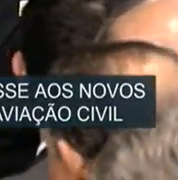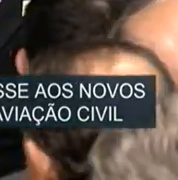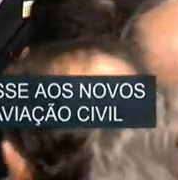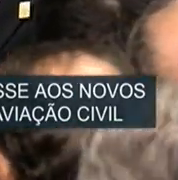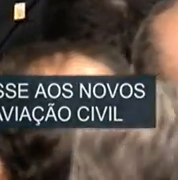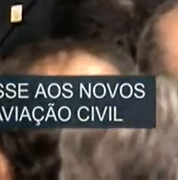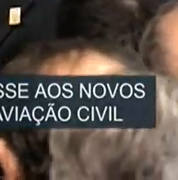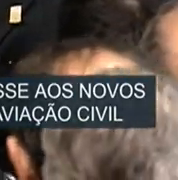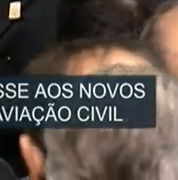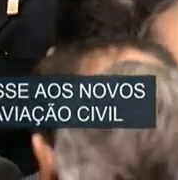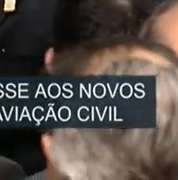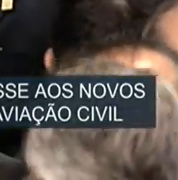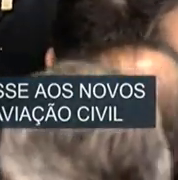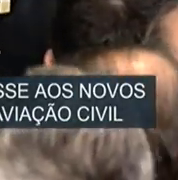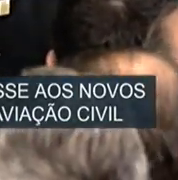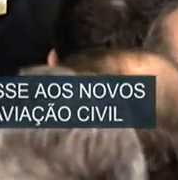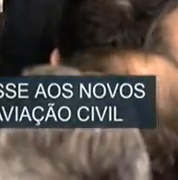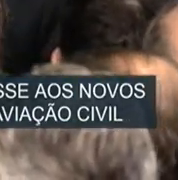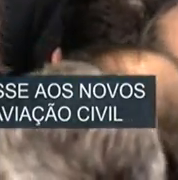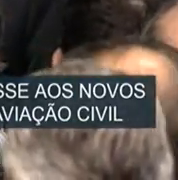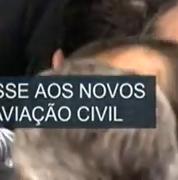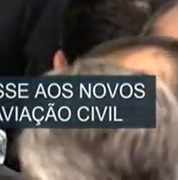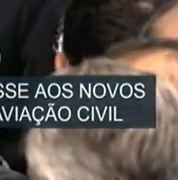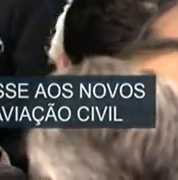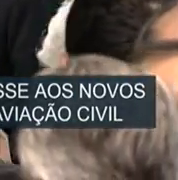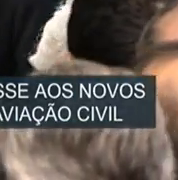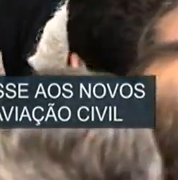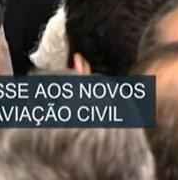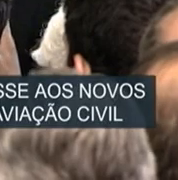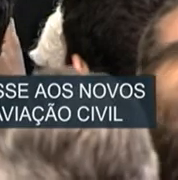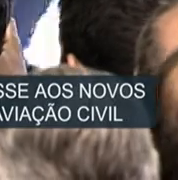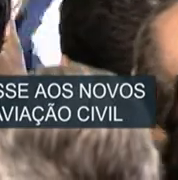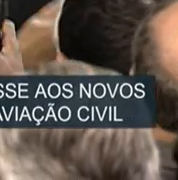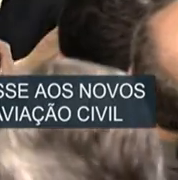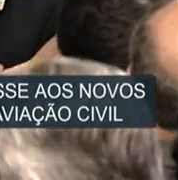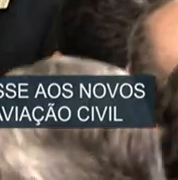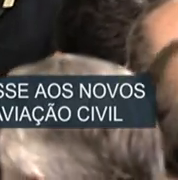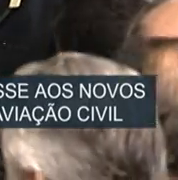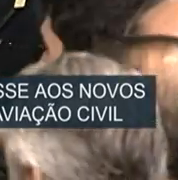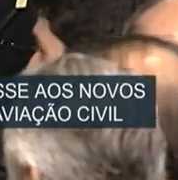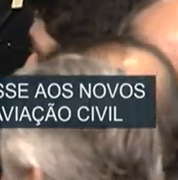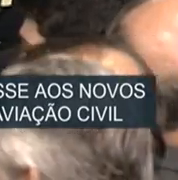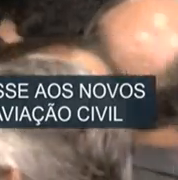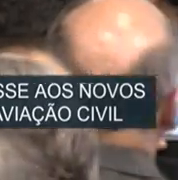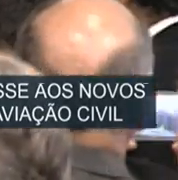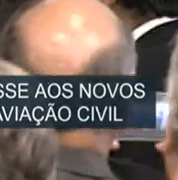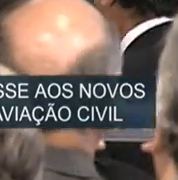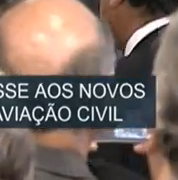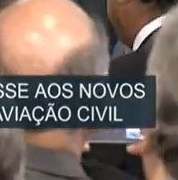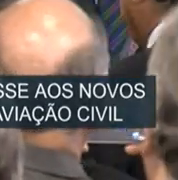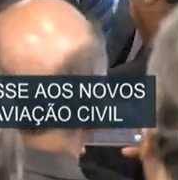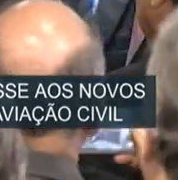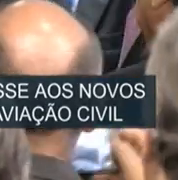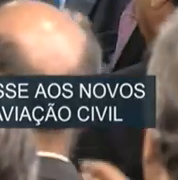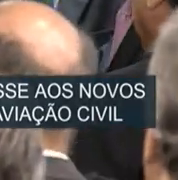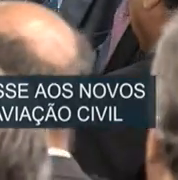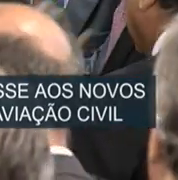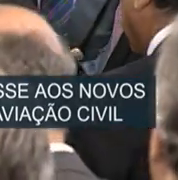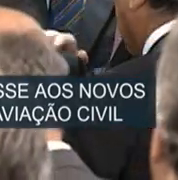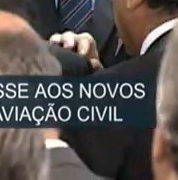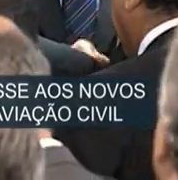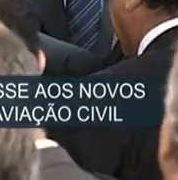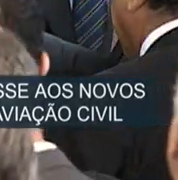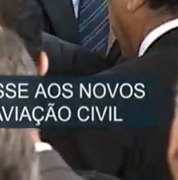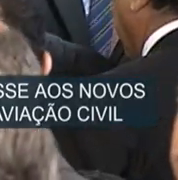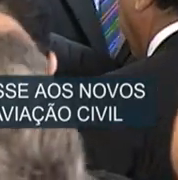da do trabalho é o secretário Geral do PDT Manoel Dias e o ministro